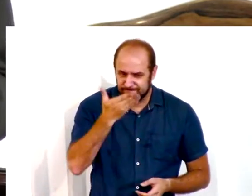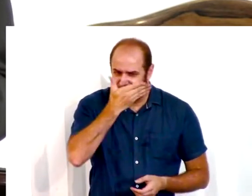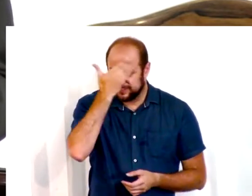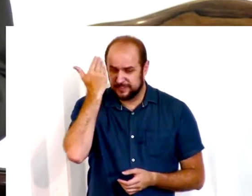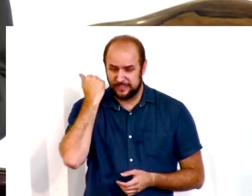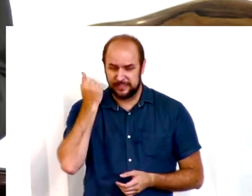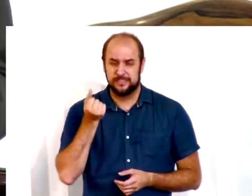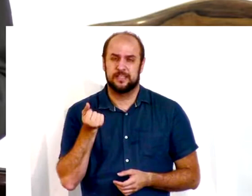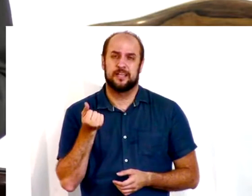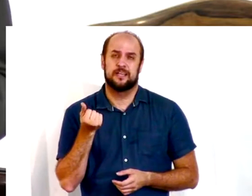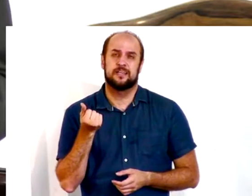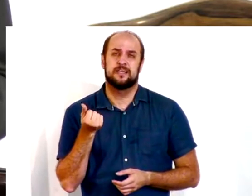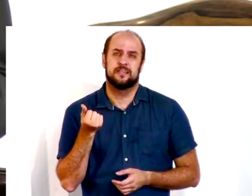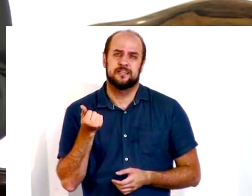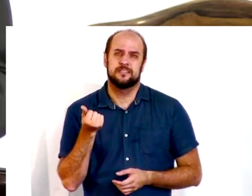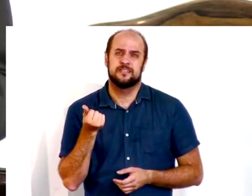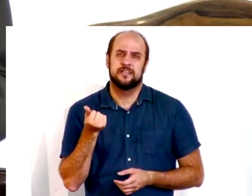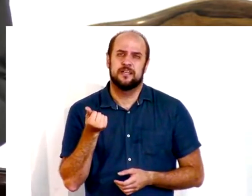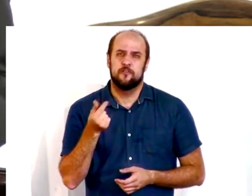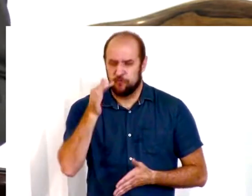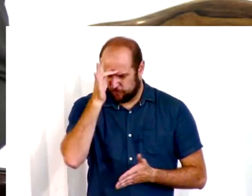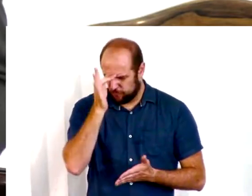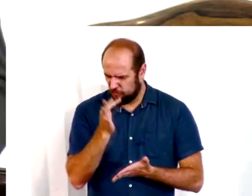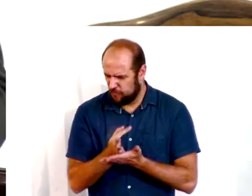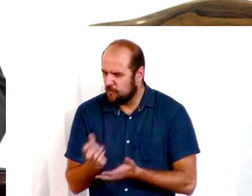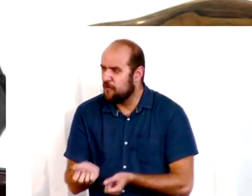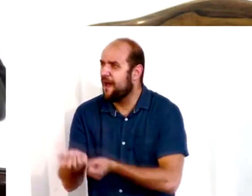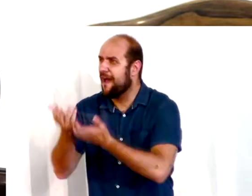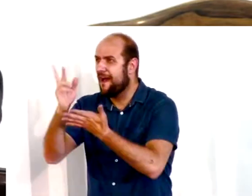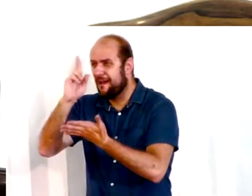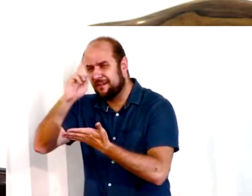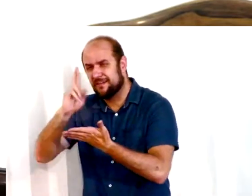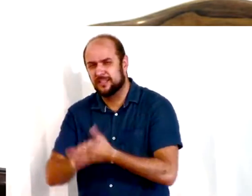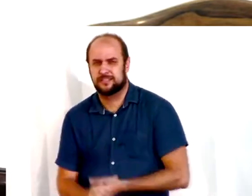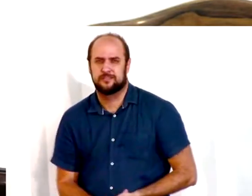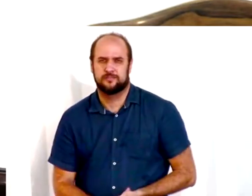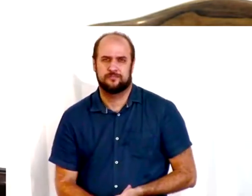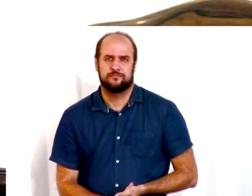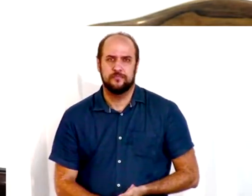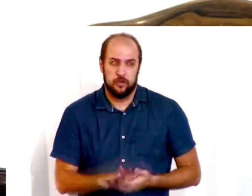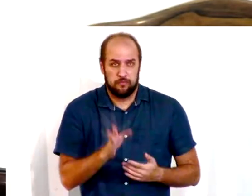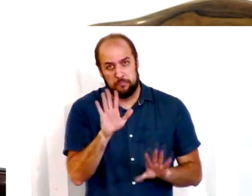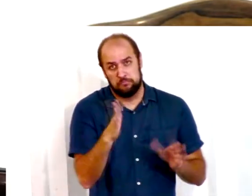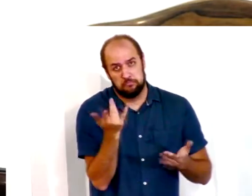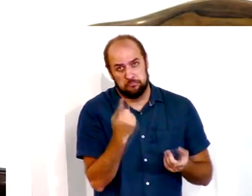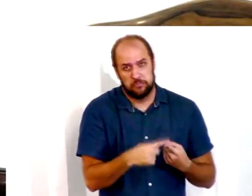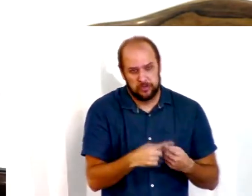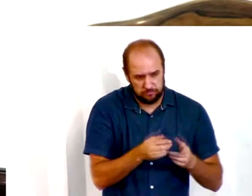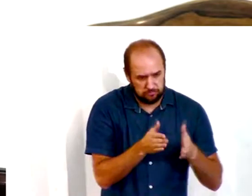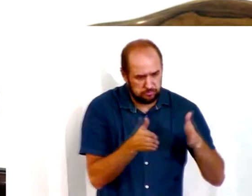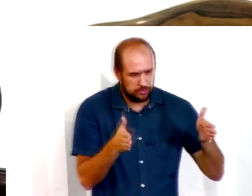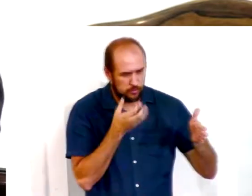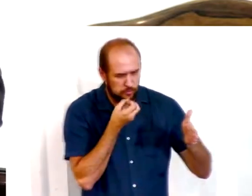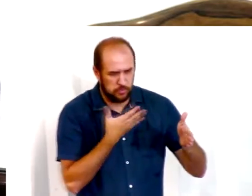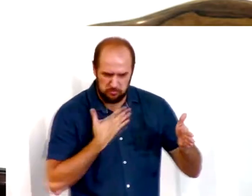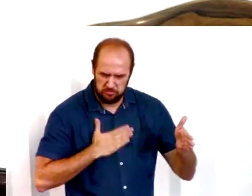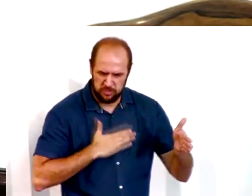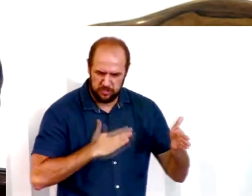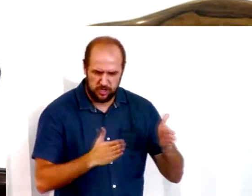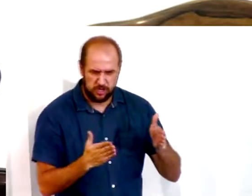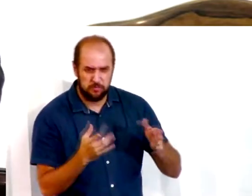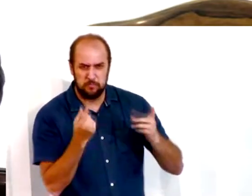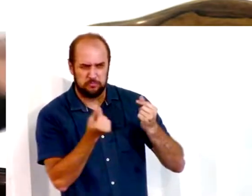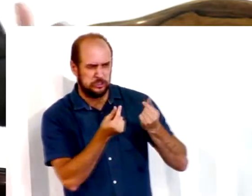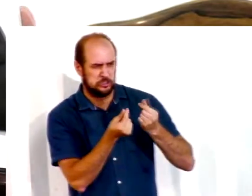esquecemos até mesmo de depositar a nossa fé e confiança no Senhor. Porque está tudo bem, meu dinheiro compra isso, meu dinheiro me leva para aquilo,